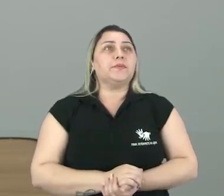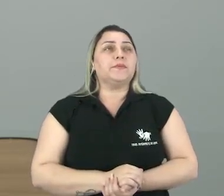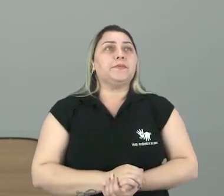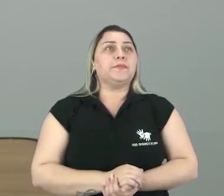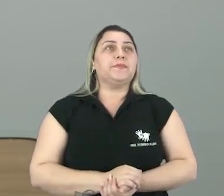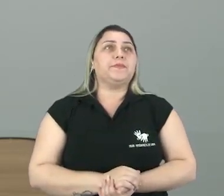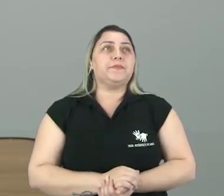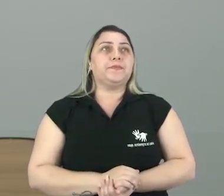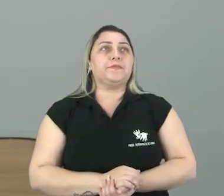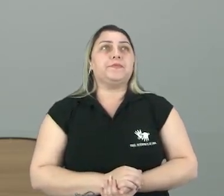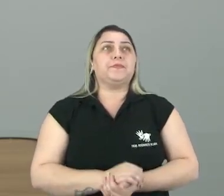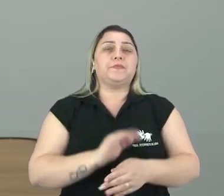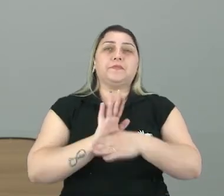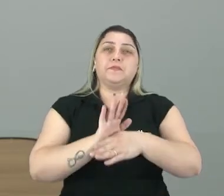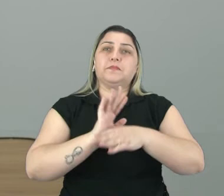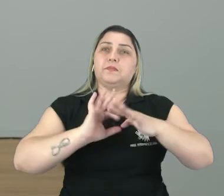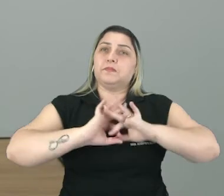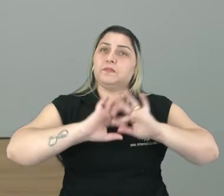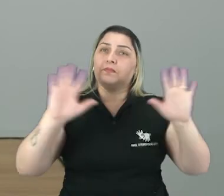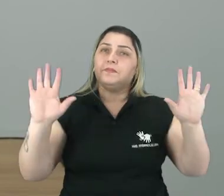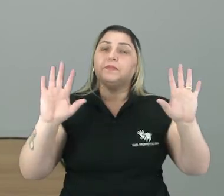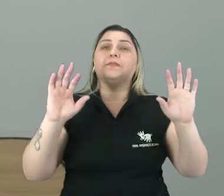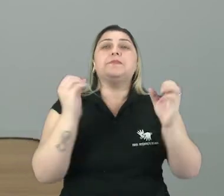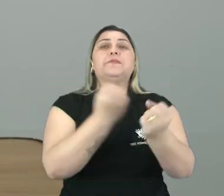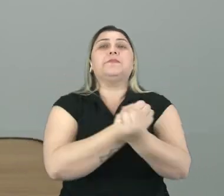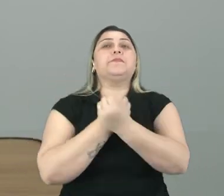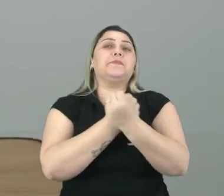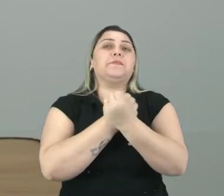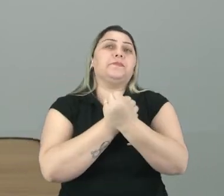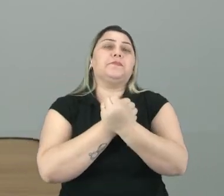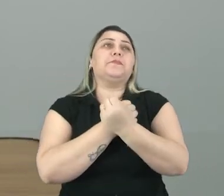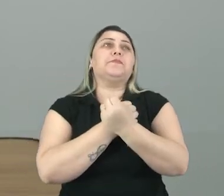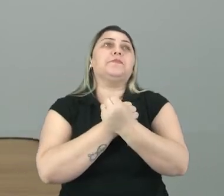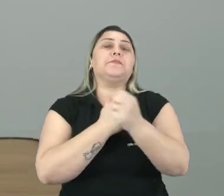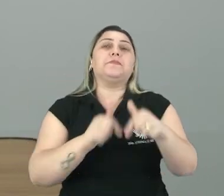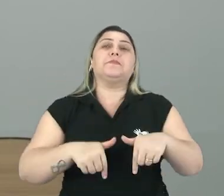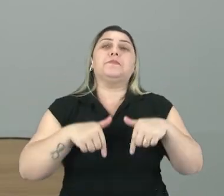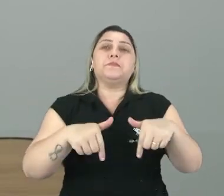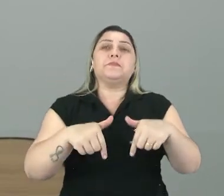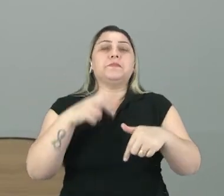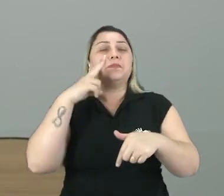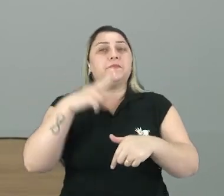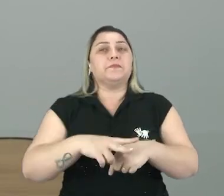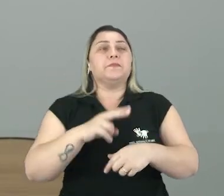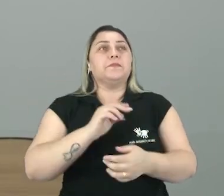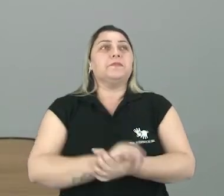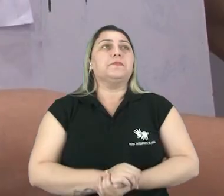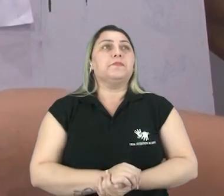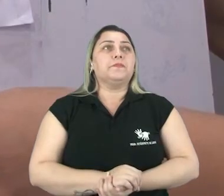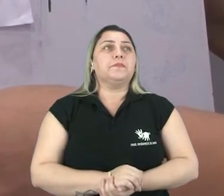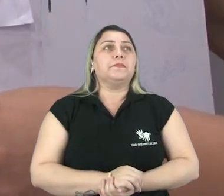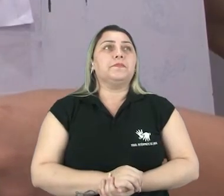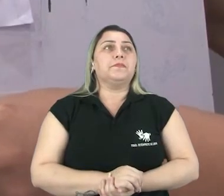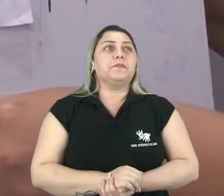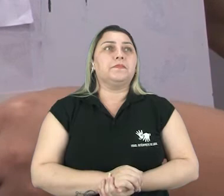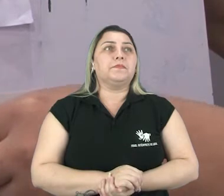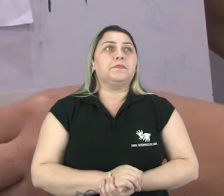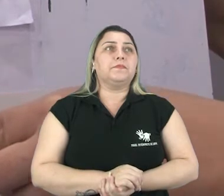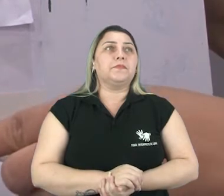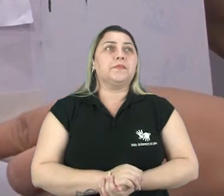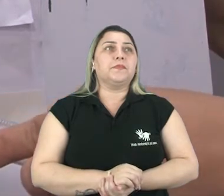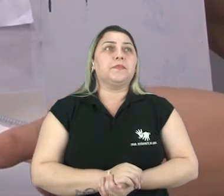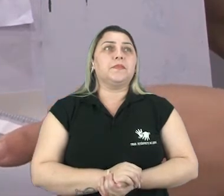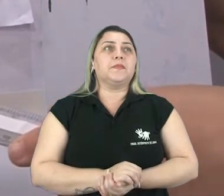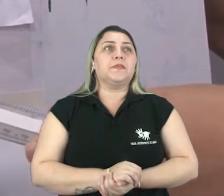da defesa, a liberdade dos escravos, toda aquela luta como a gente vê nas histórias aí. A atuação mercenária,